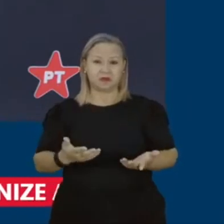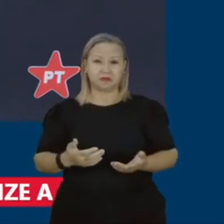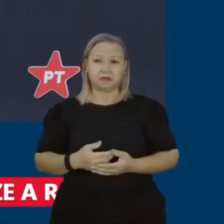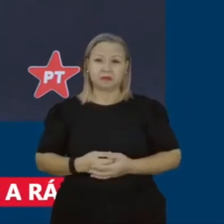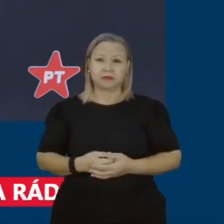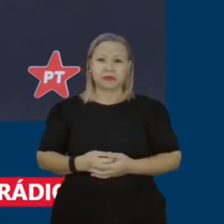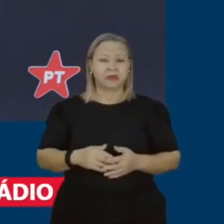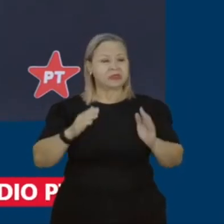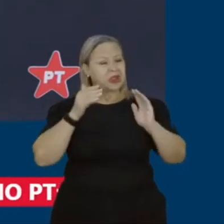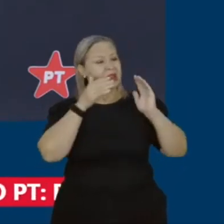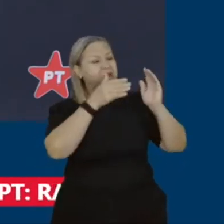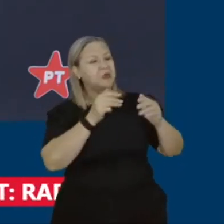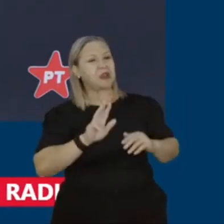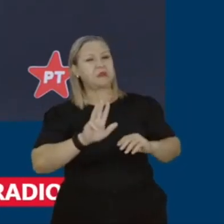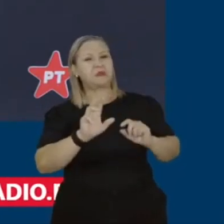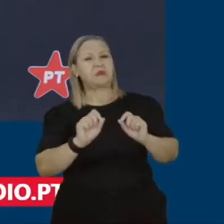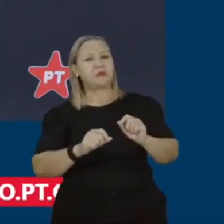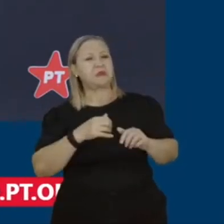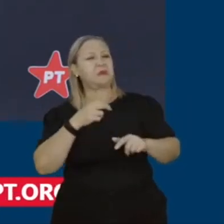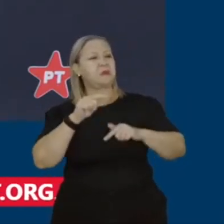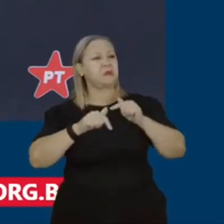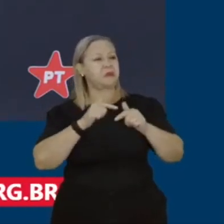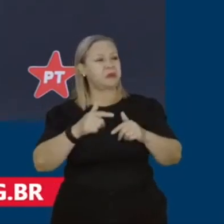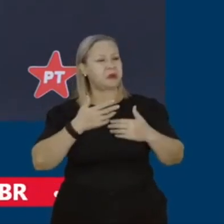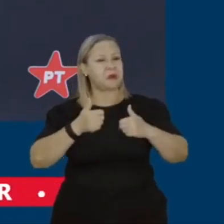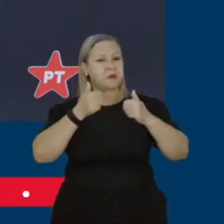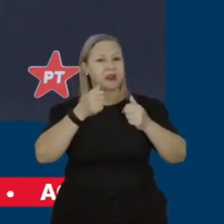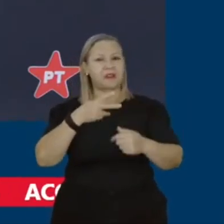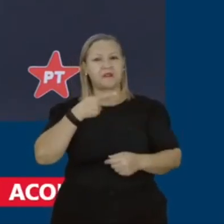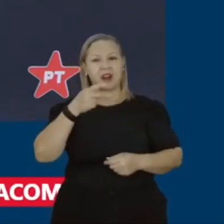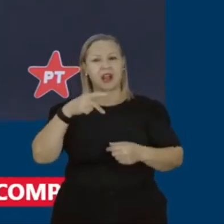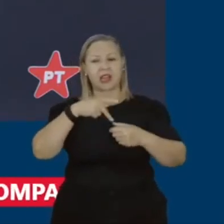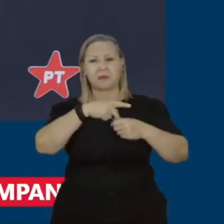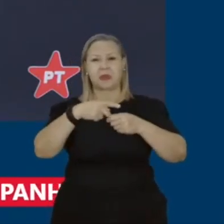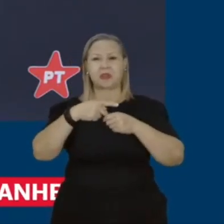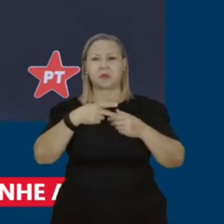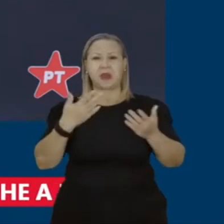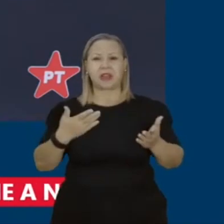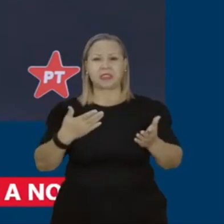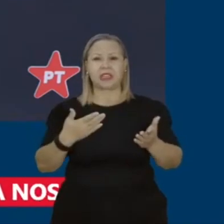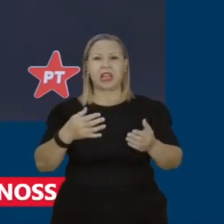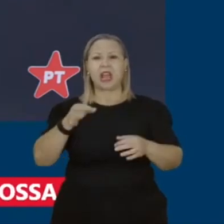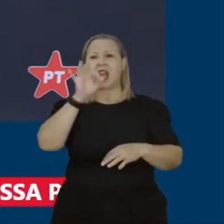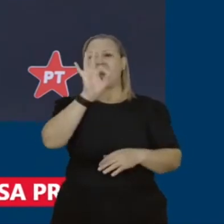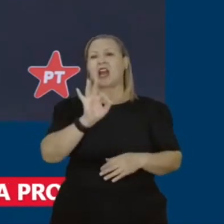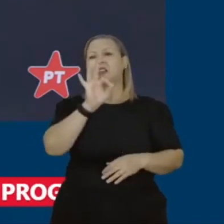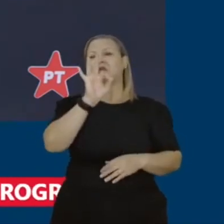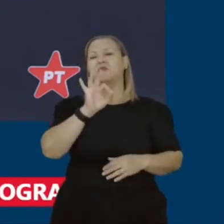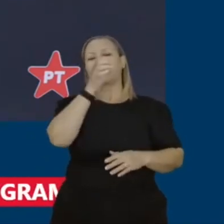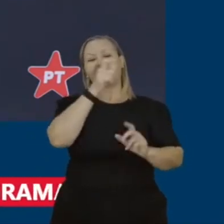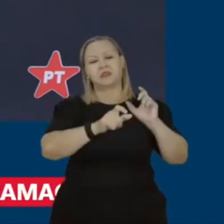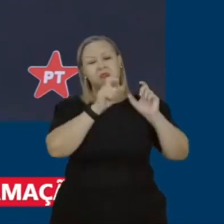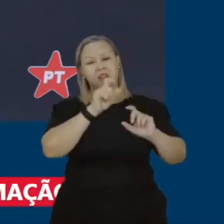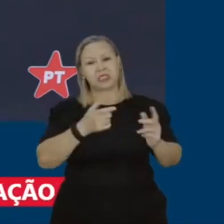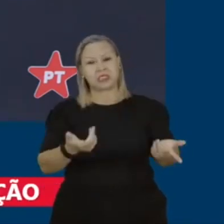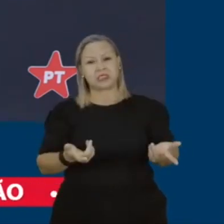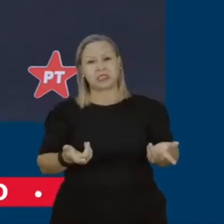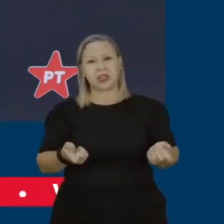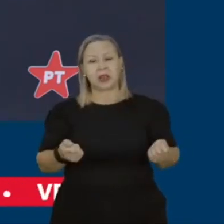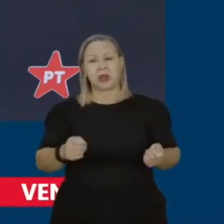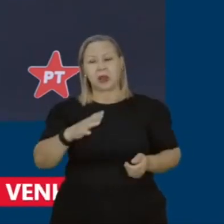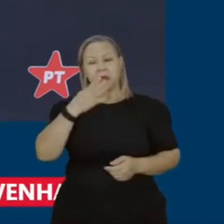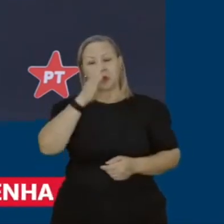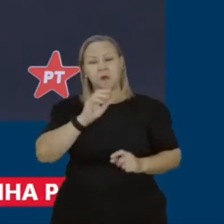ele trabalhou direitinho aqui na Itaipu, dizer que a Petrobras é dos acionistas. Não é possível que o Brasil tenha um general